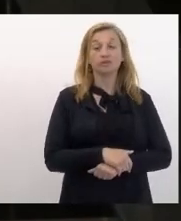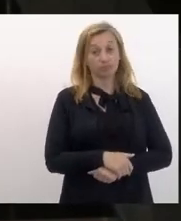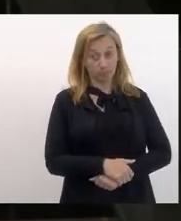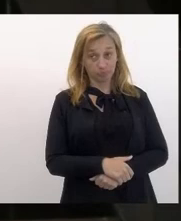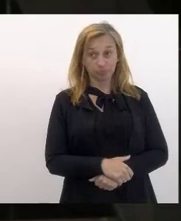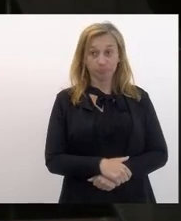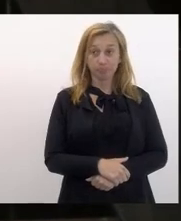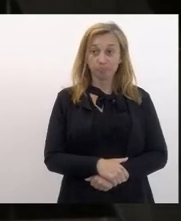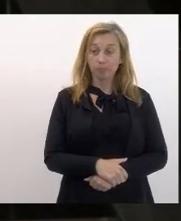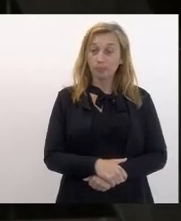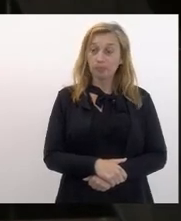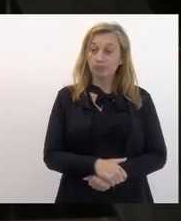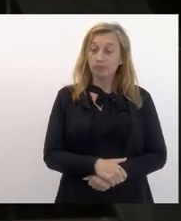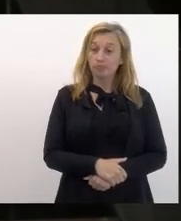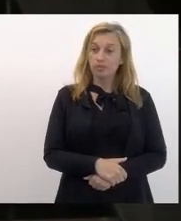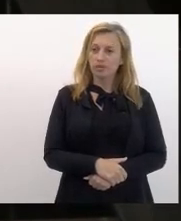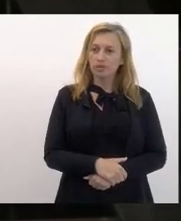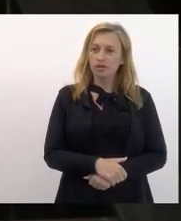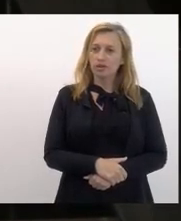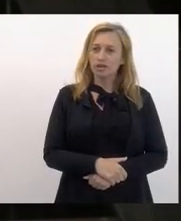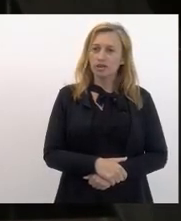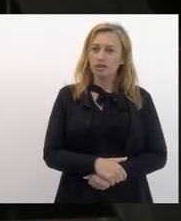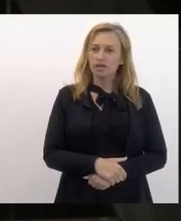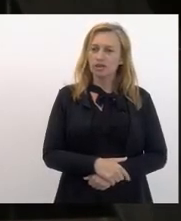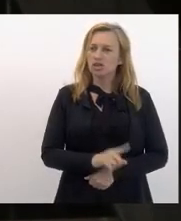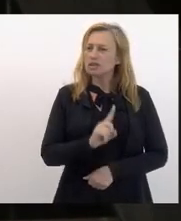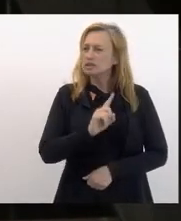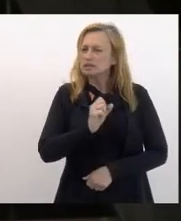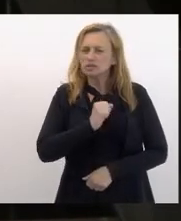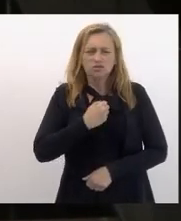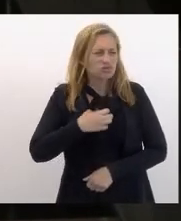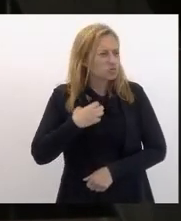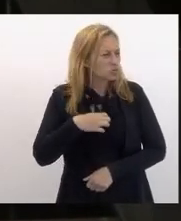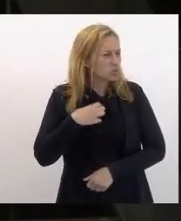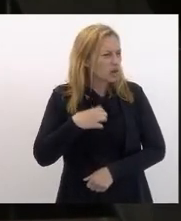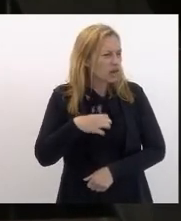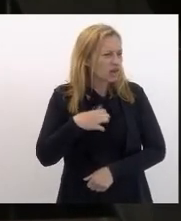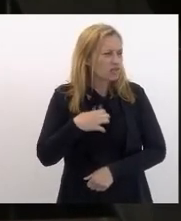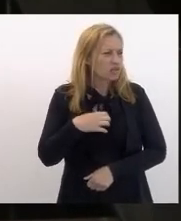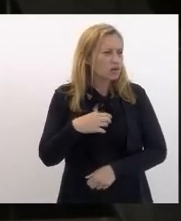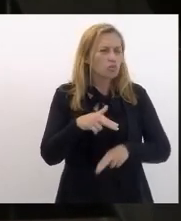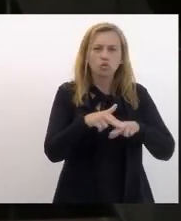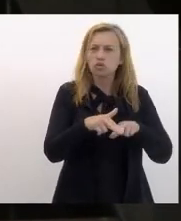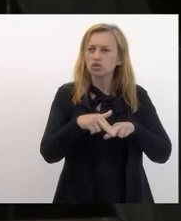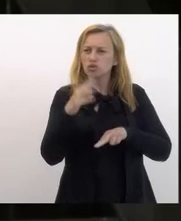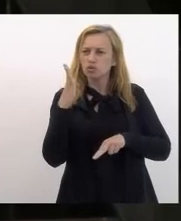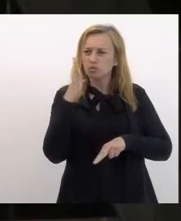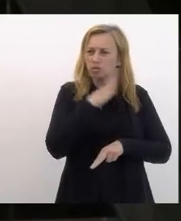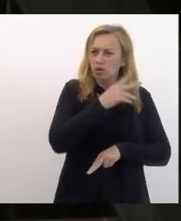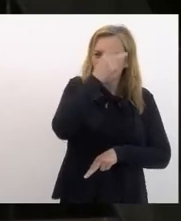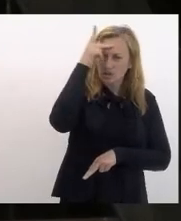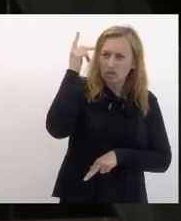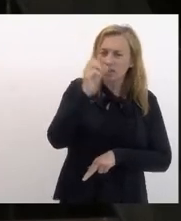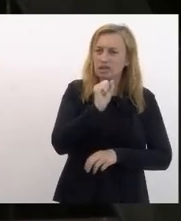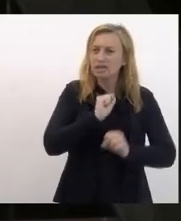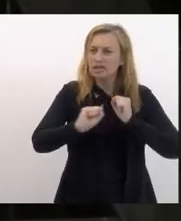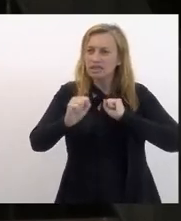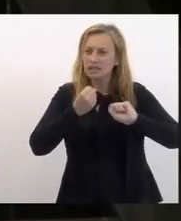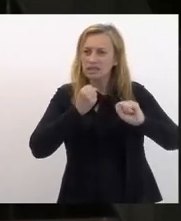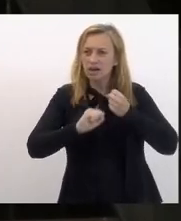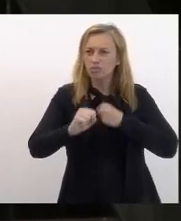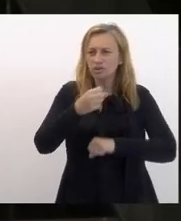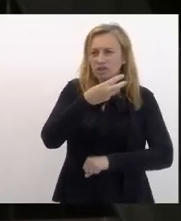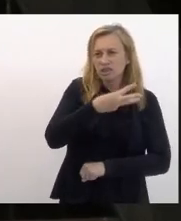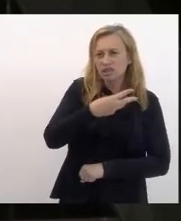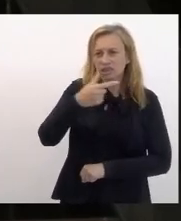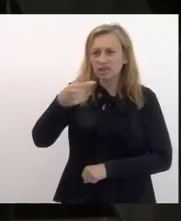seguinte: não te irrites por causa dos malfeitores. É um salmo, Salmo 37.